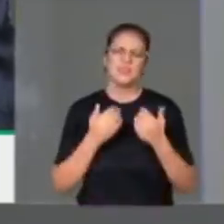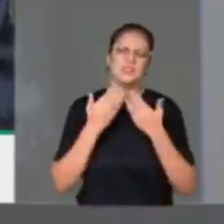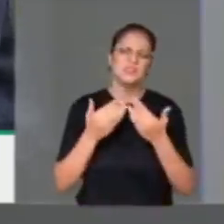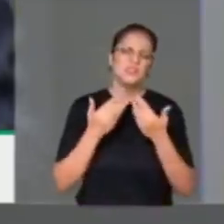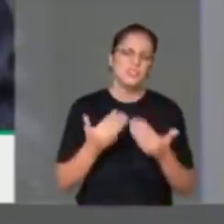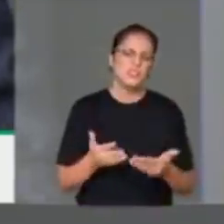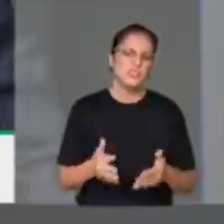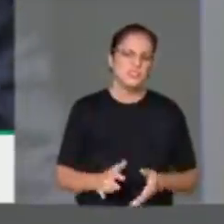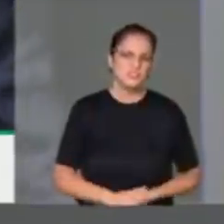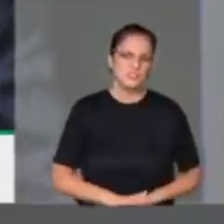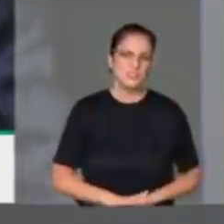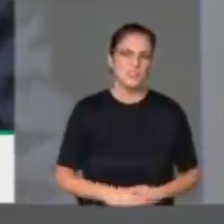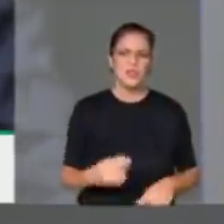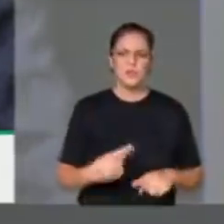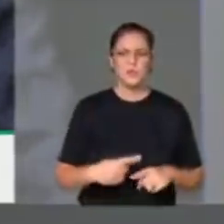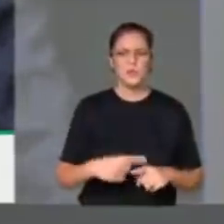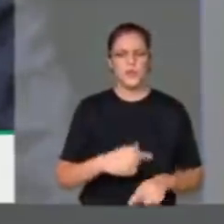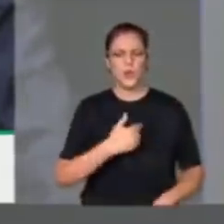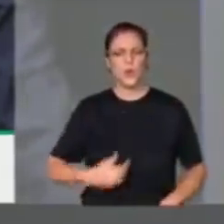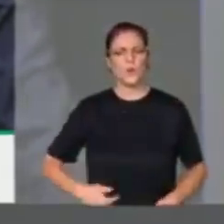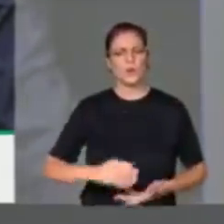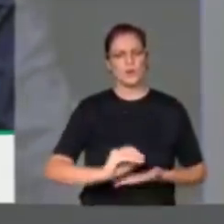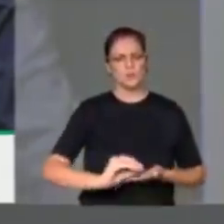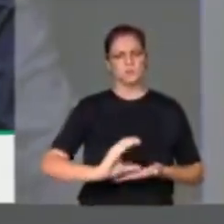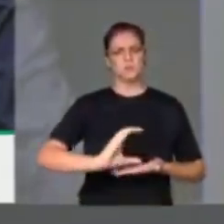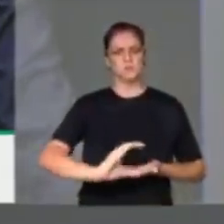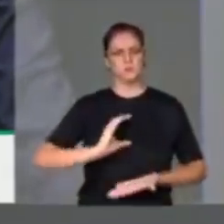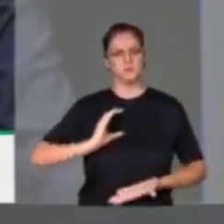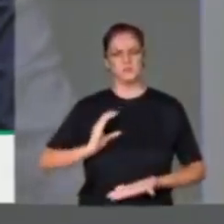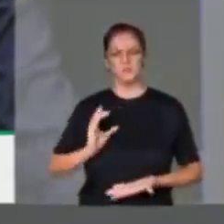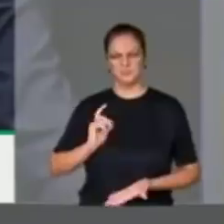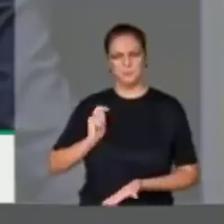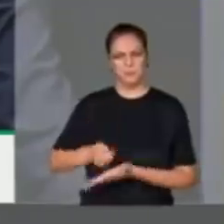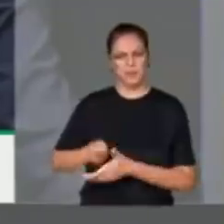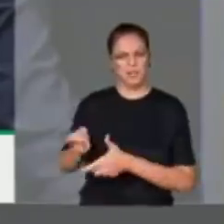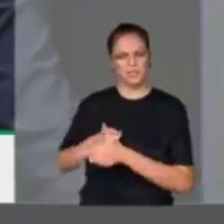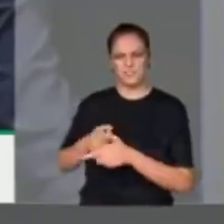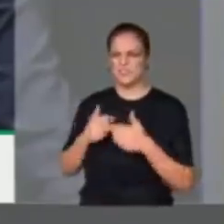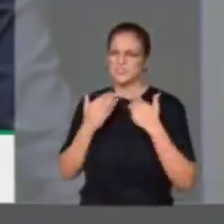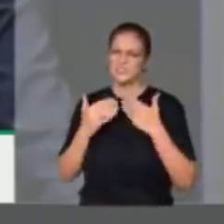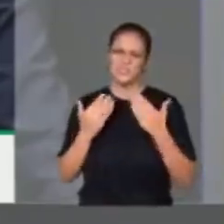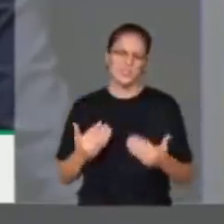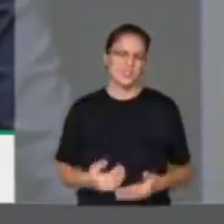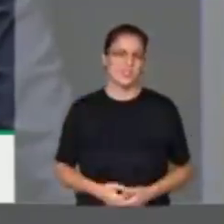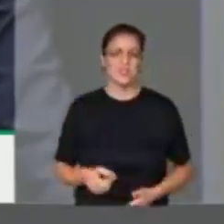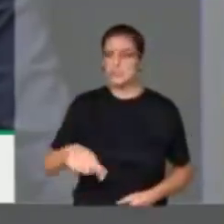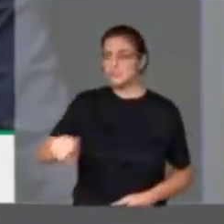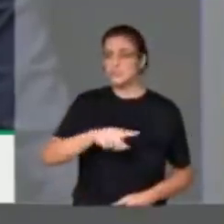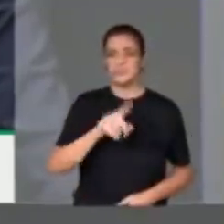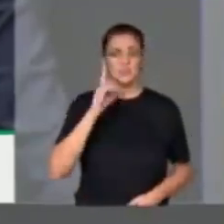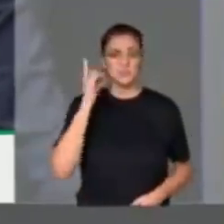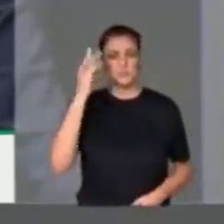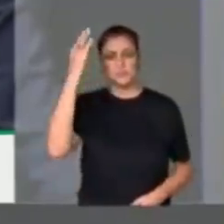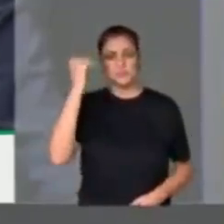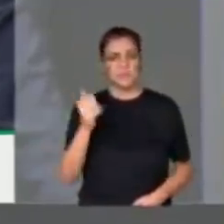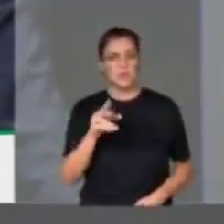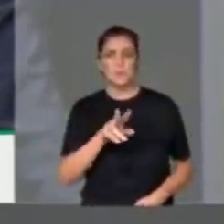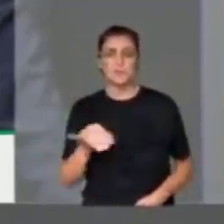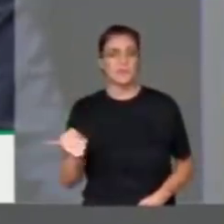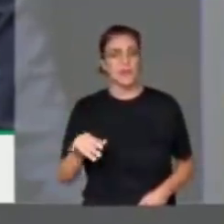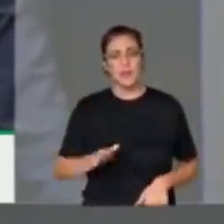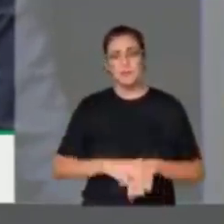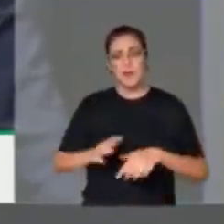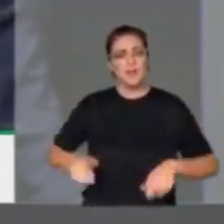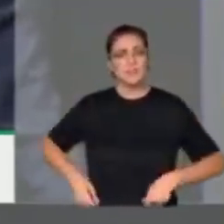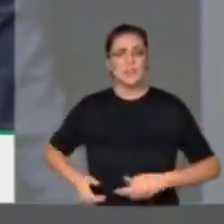aumento de receita para o Estado pagar suas dívidas. Todo parlamentar aqui sabe que aumento de receita vai gerar aumento de